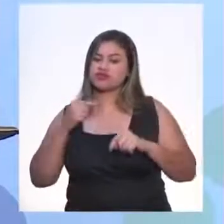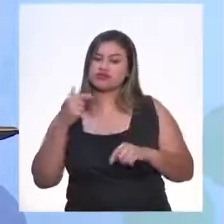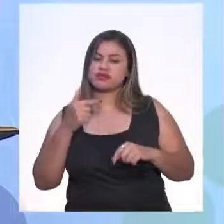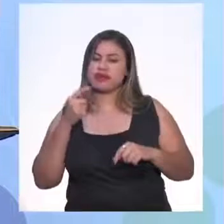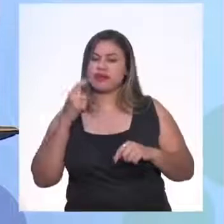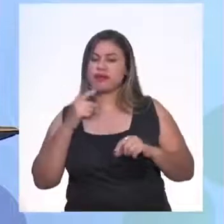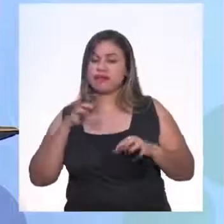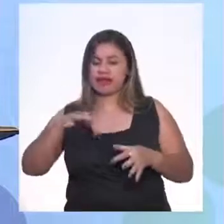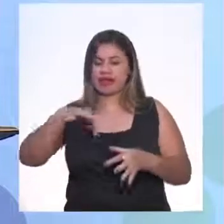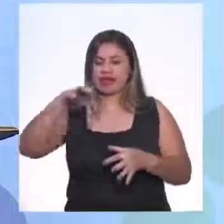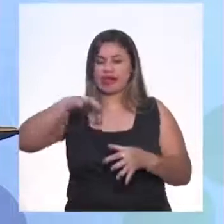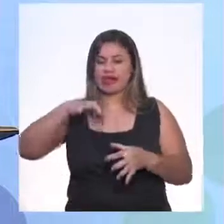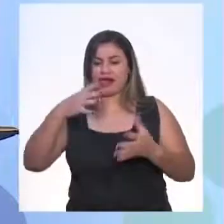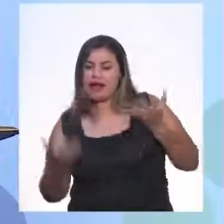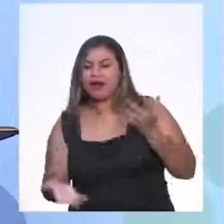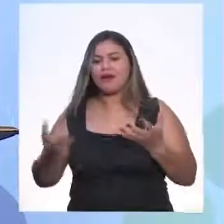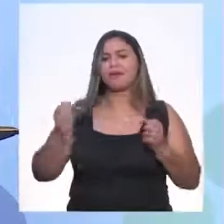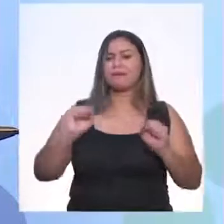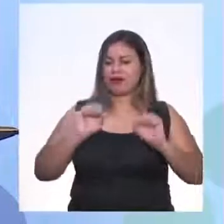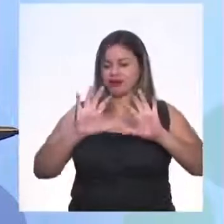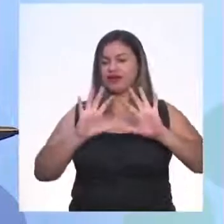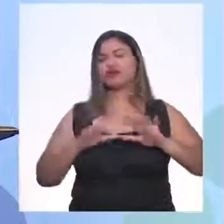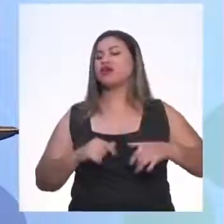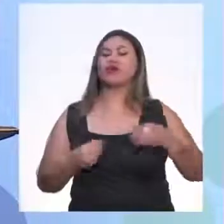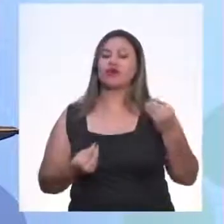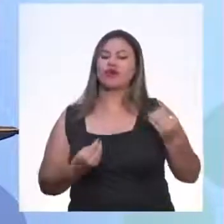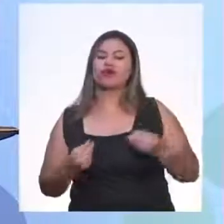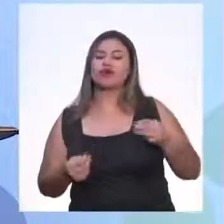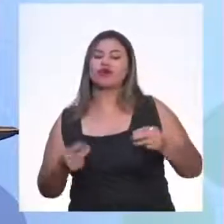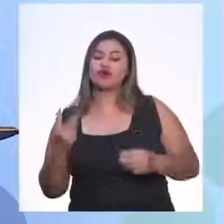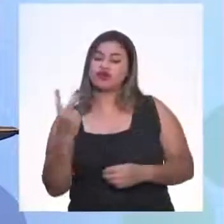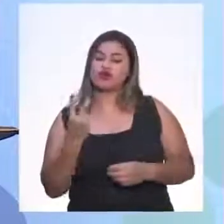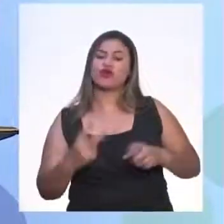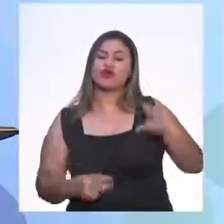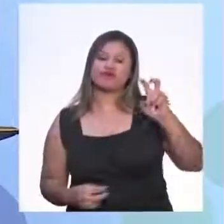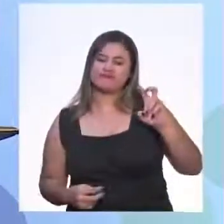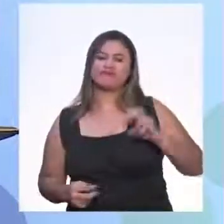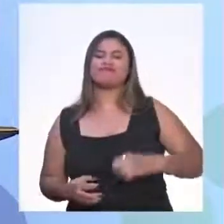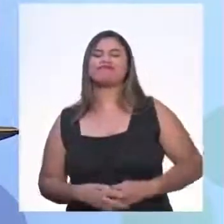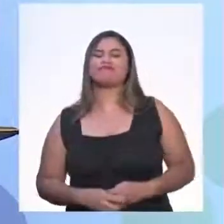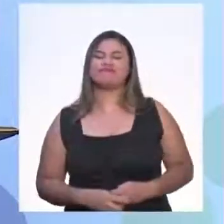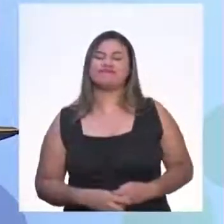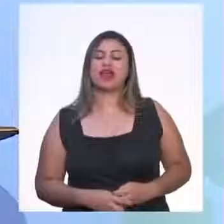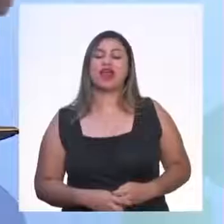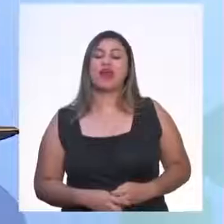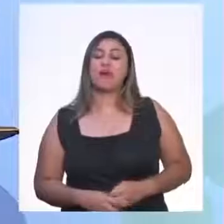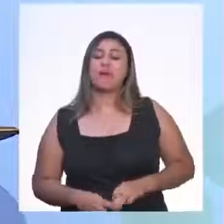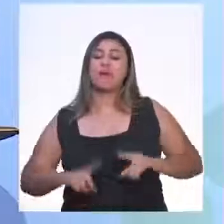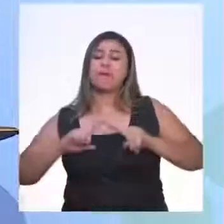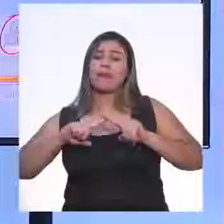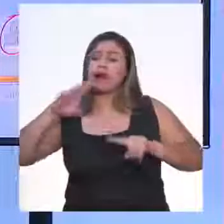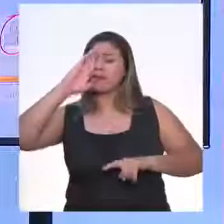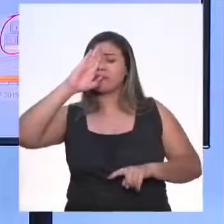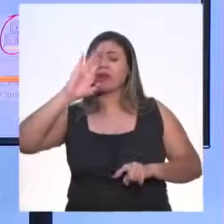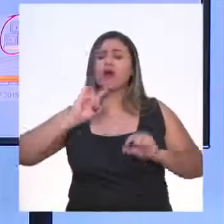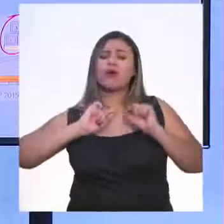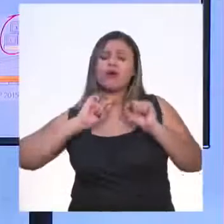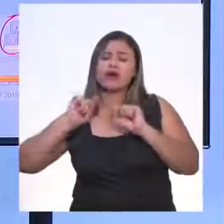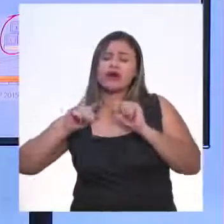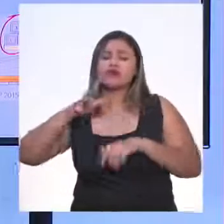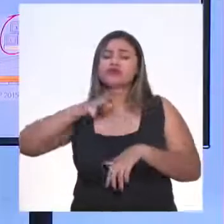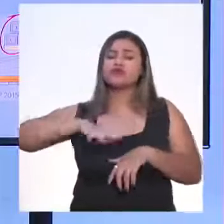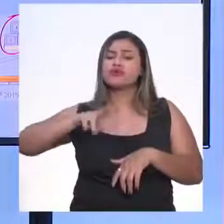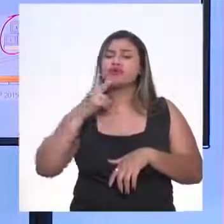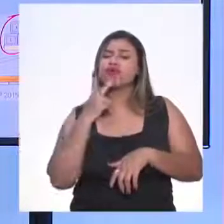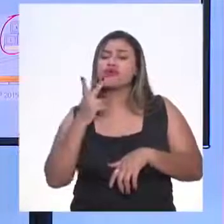eu mexer aqui, eu estou com medo de cair. E eu tenho os com 5. Essa é a ideia. Qual que é a principal ideia? Todo mundo